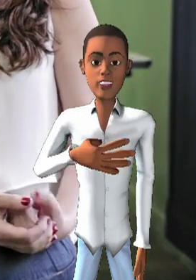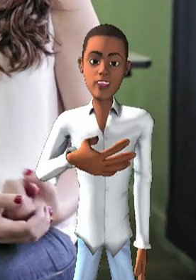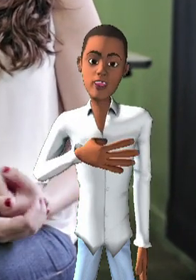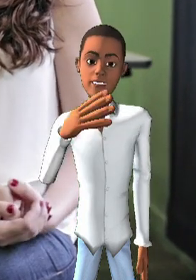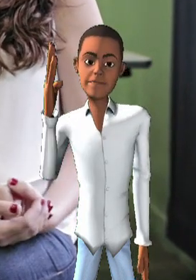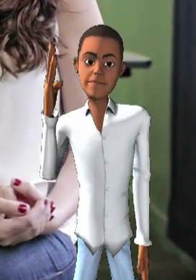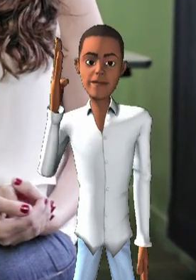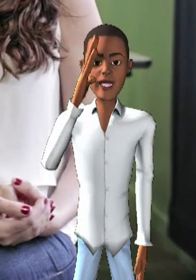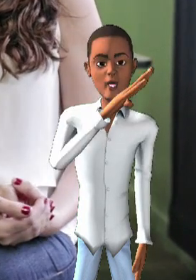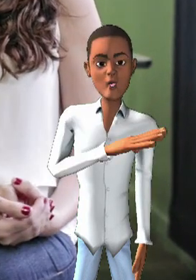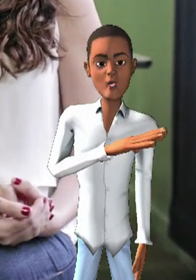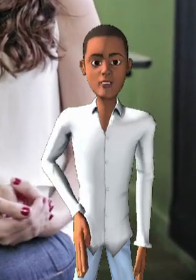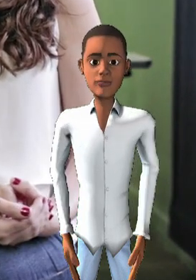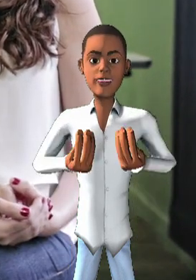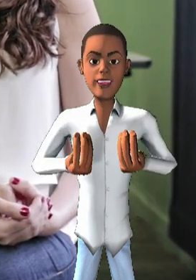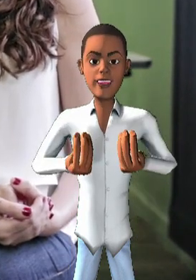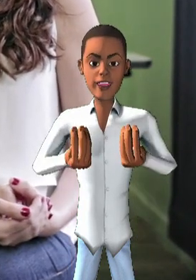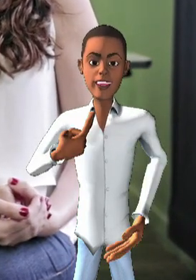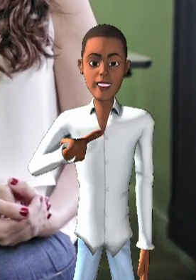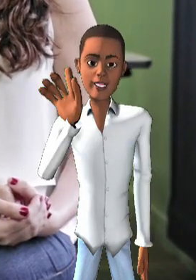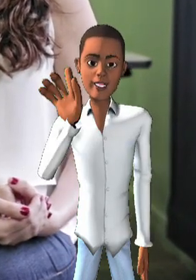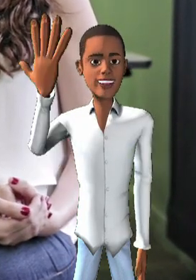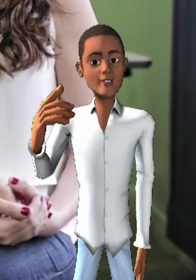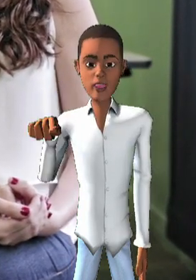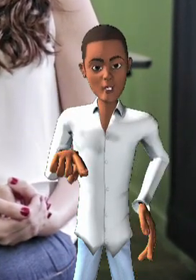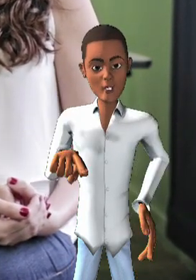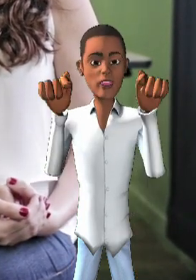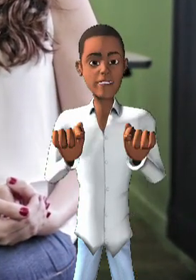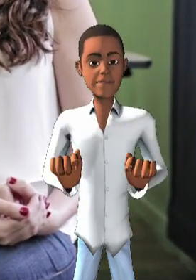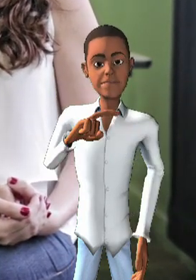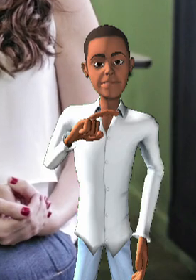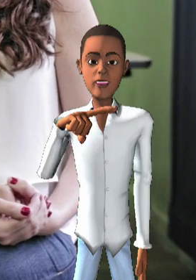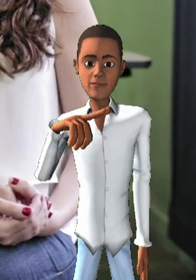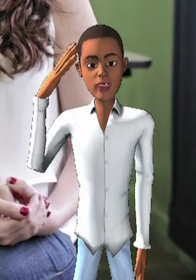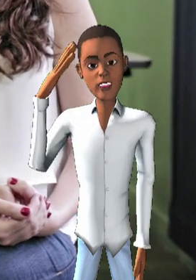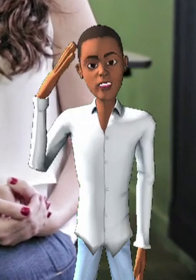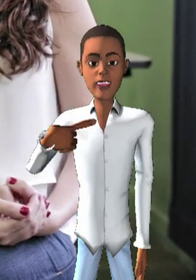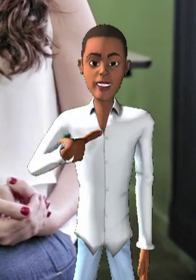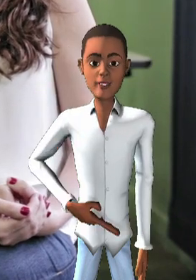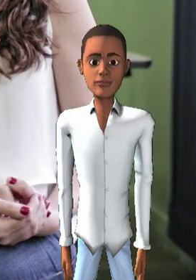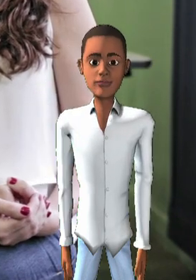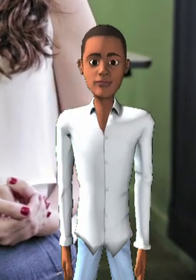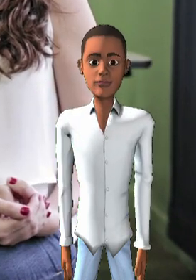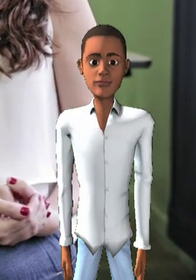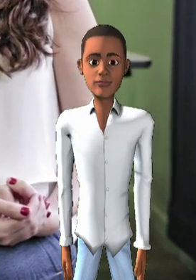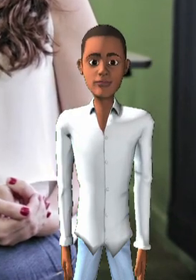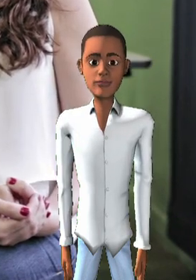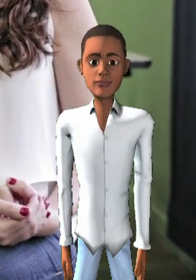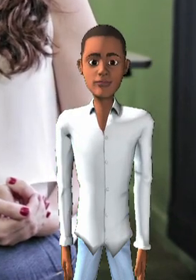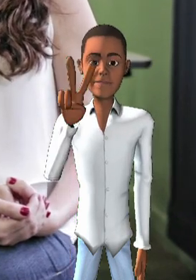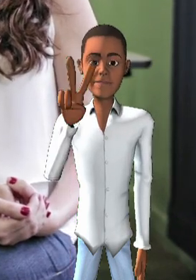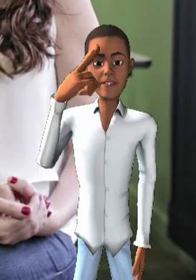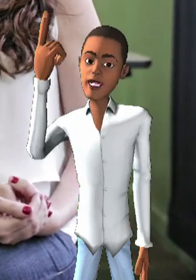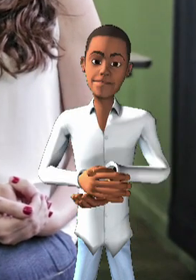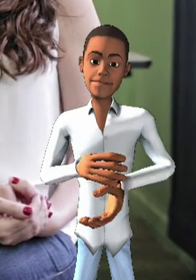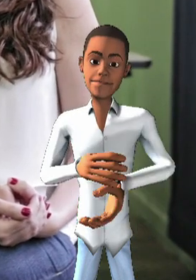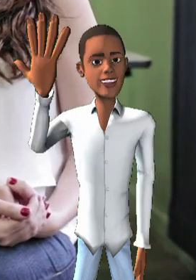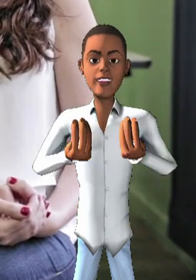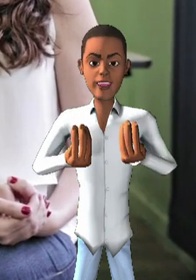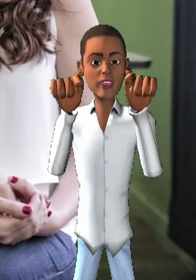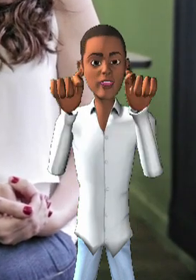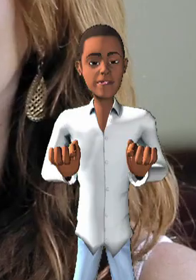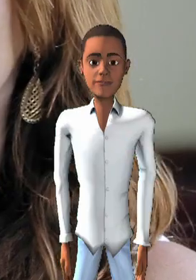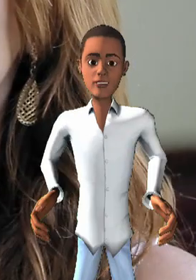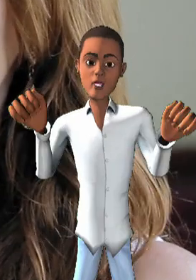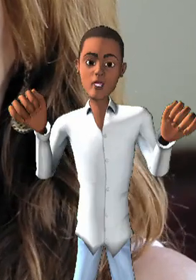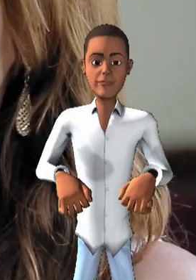uma forma agressiva me fez mal. Como que eu lido com isso? Porque ninguém está me entendendo. Aí eu falei, e aí, como que se lida